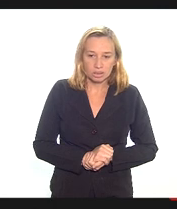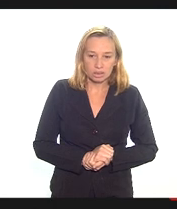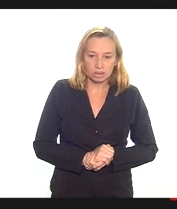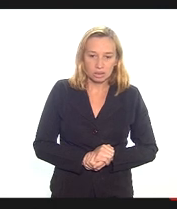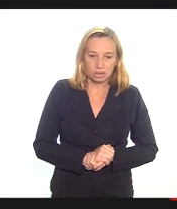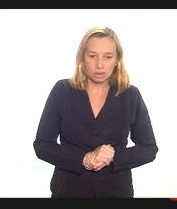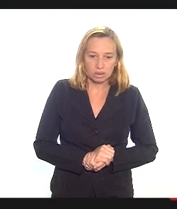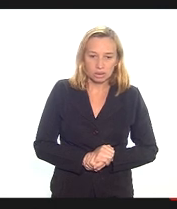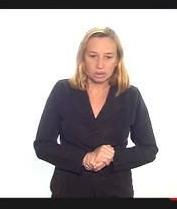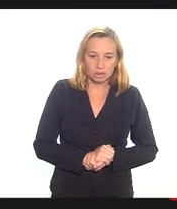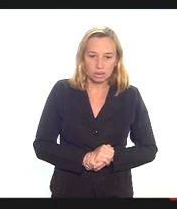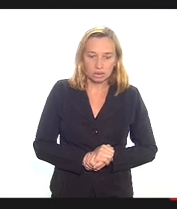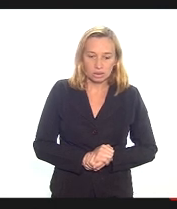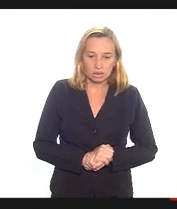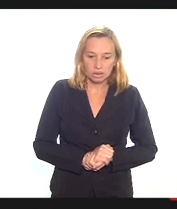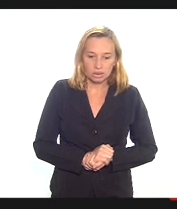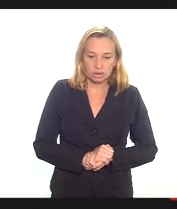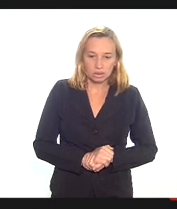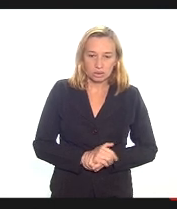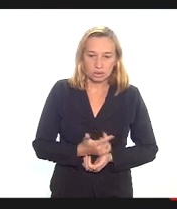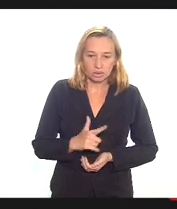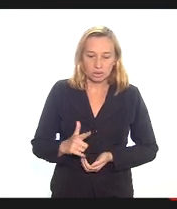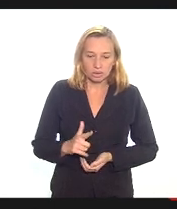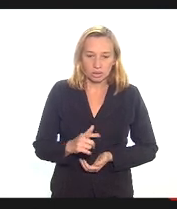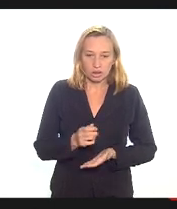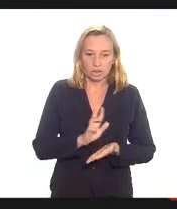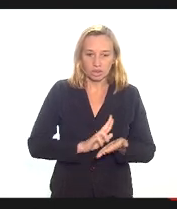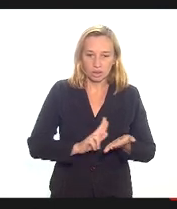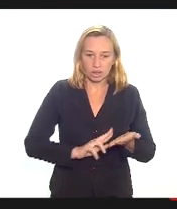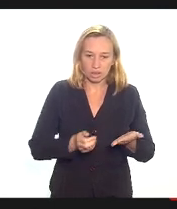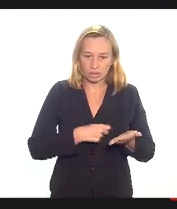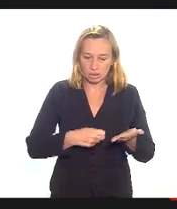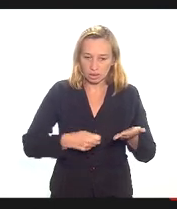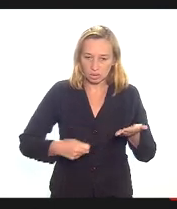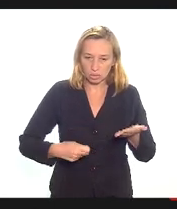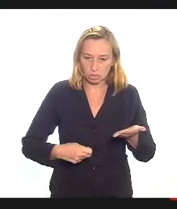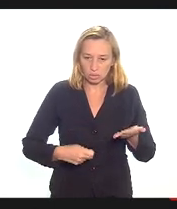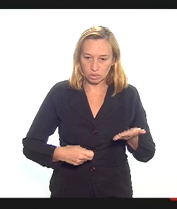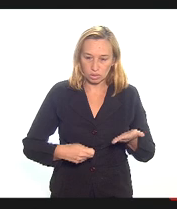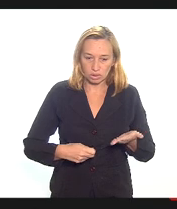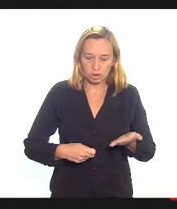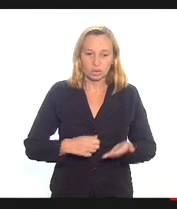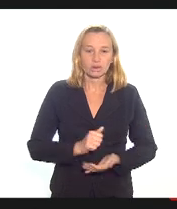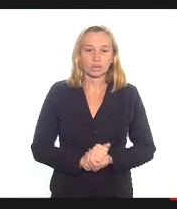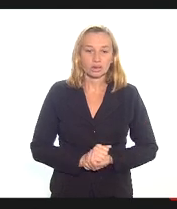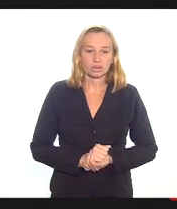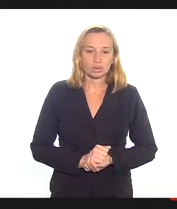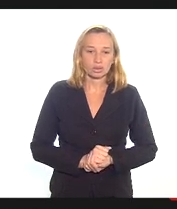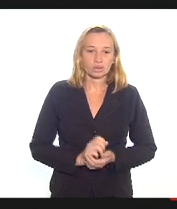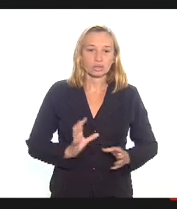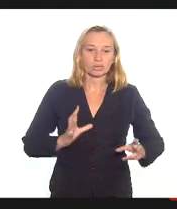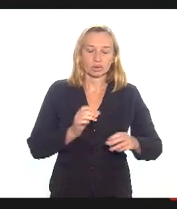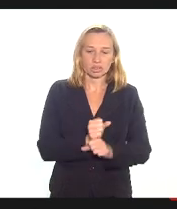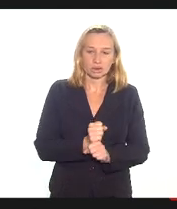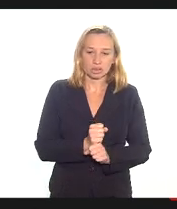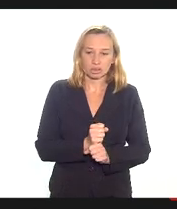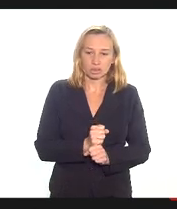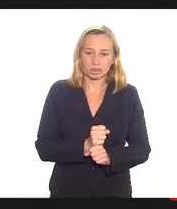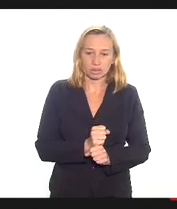passa a não considerar bônus de assinatura como uma despesa dedutível da base de cálculo